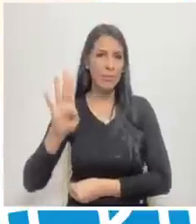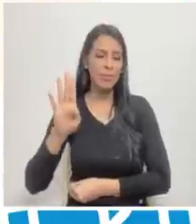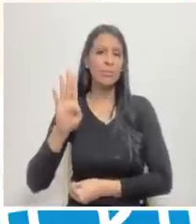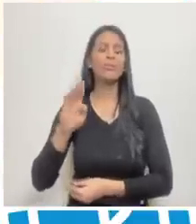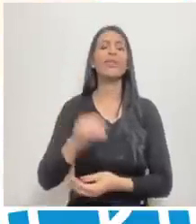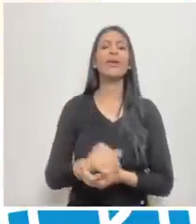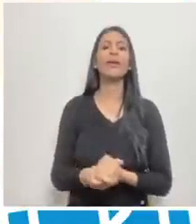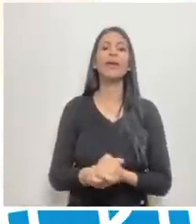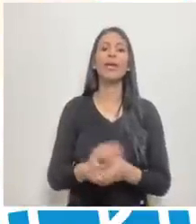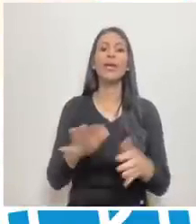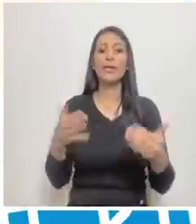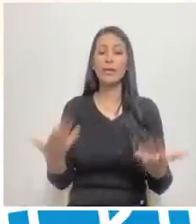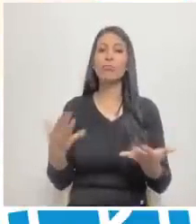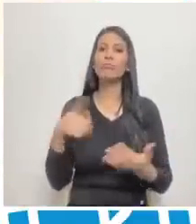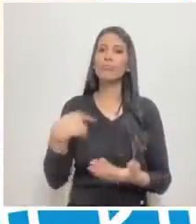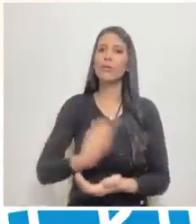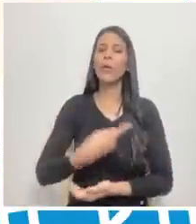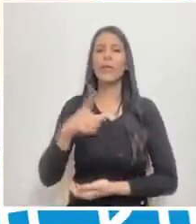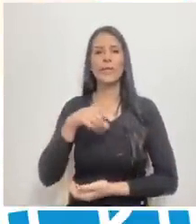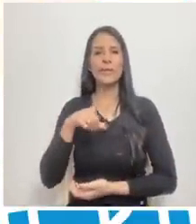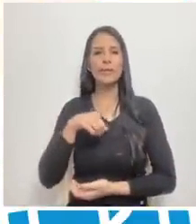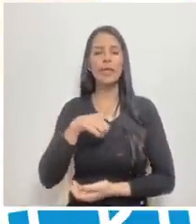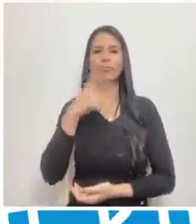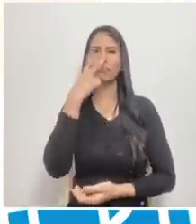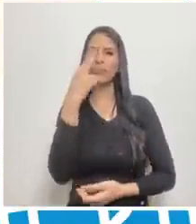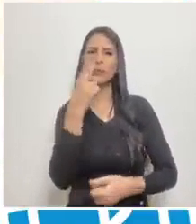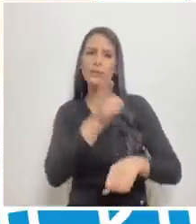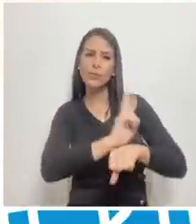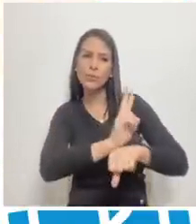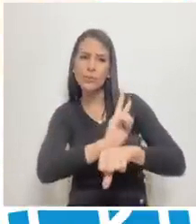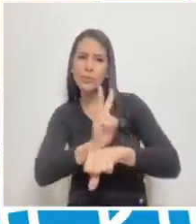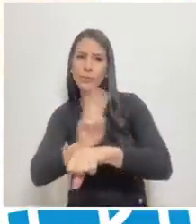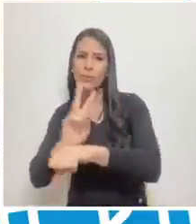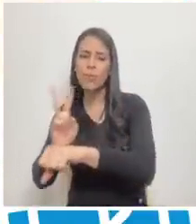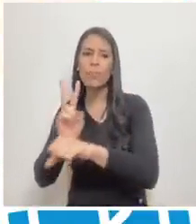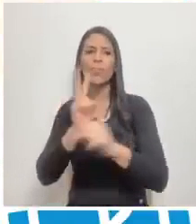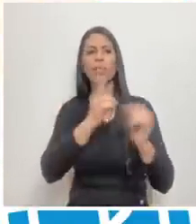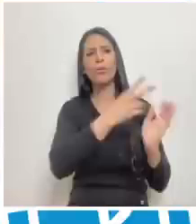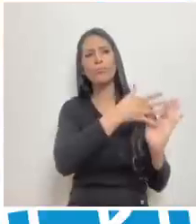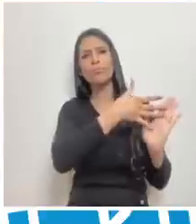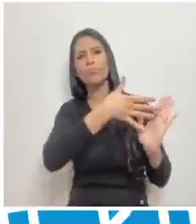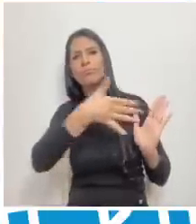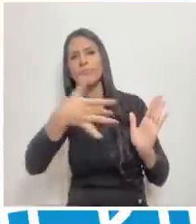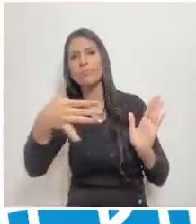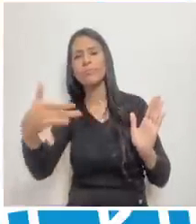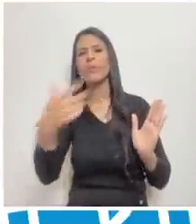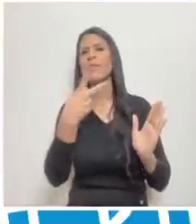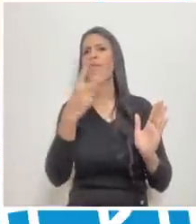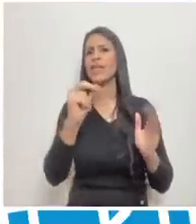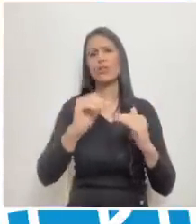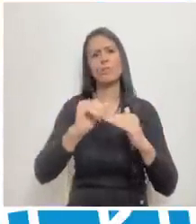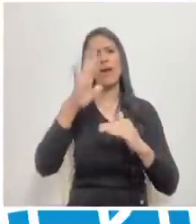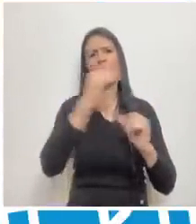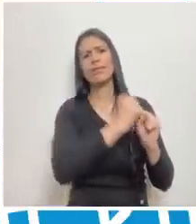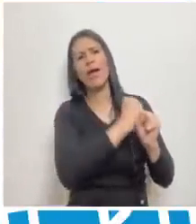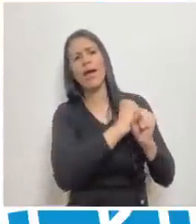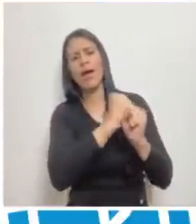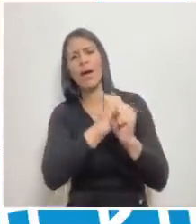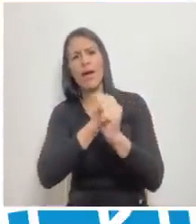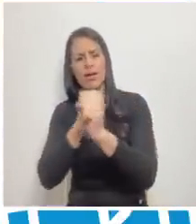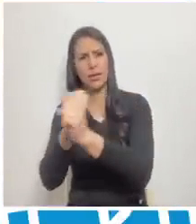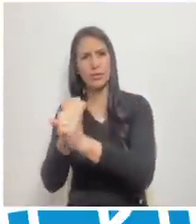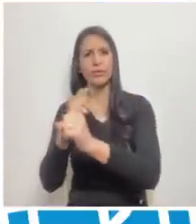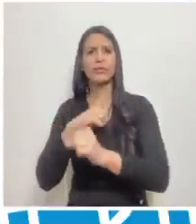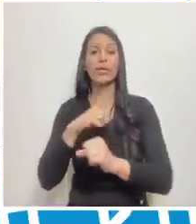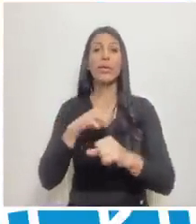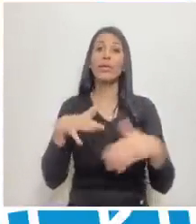a evolução da educação nesses, 20 e tantos anos de idade, tá? Que a gente já tem. E teremos que pensar como é que a gente